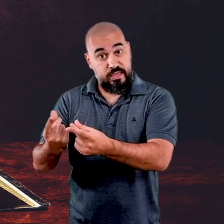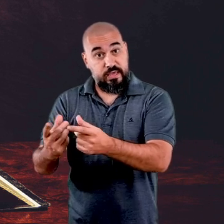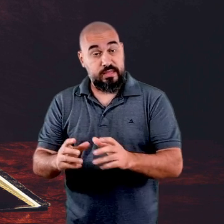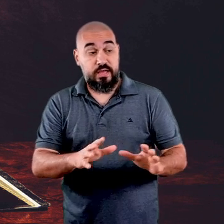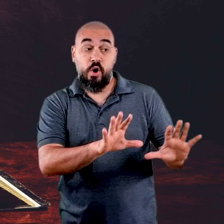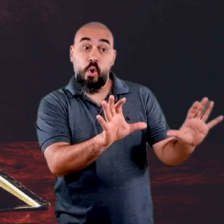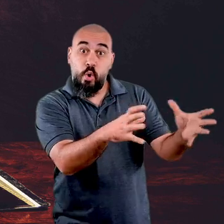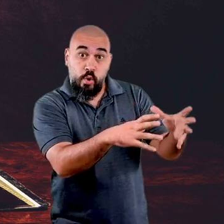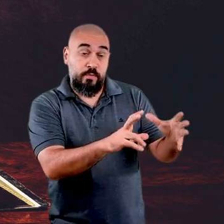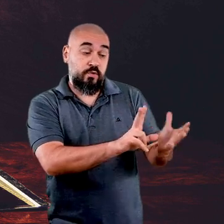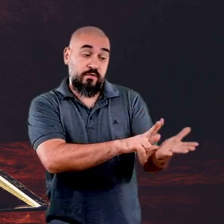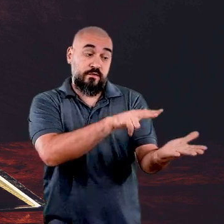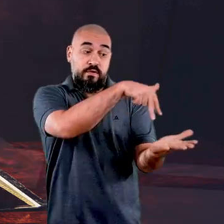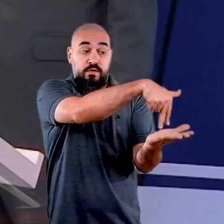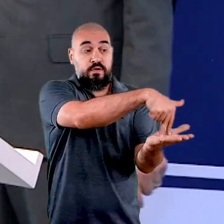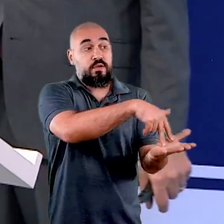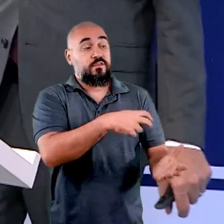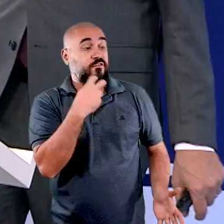horror eterno.